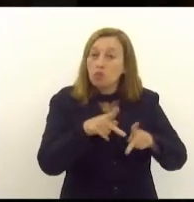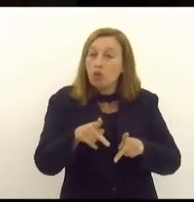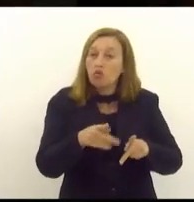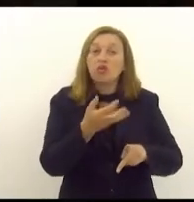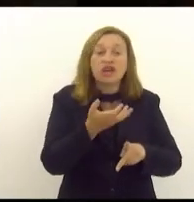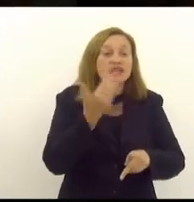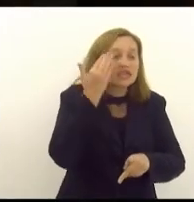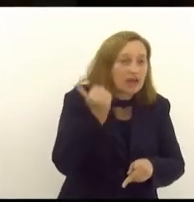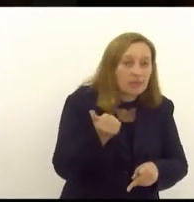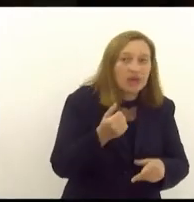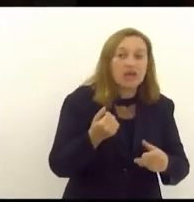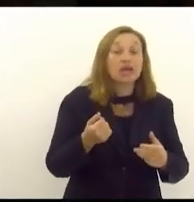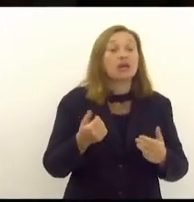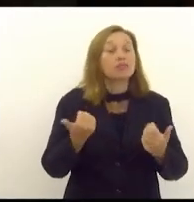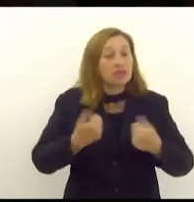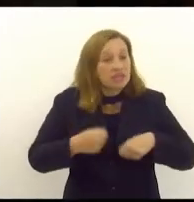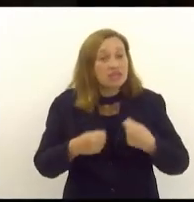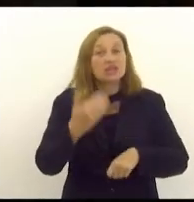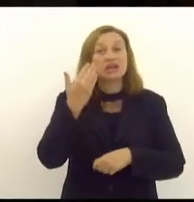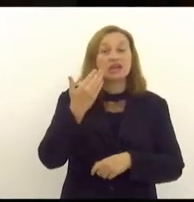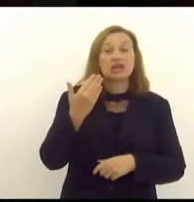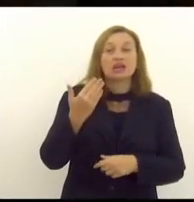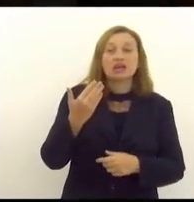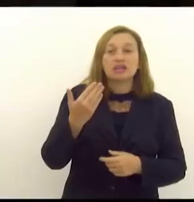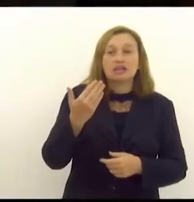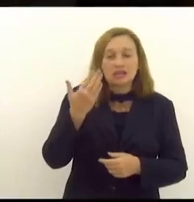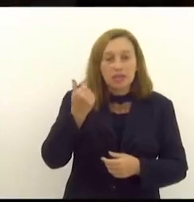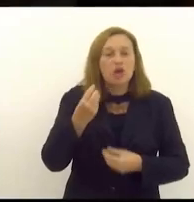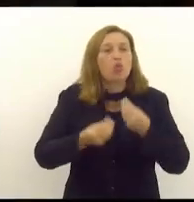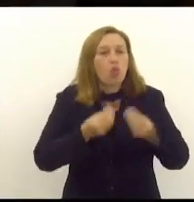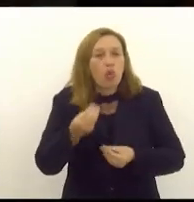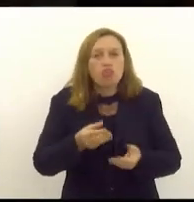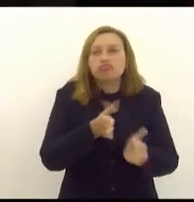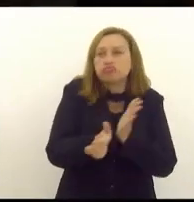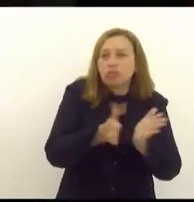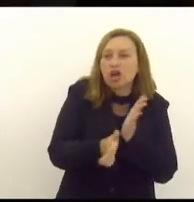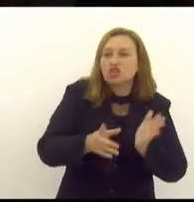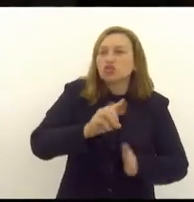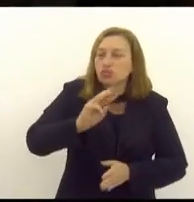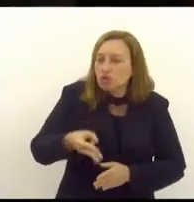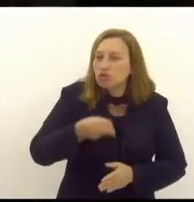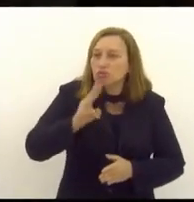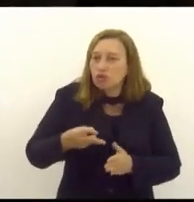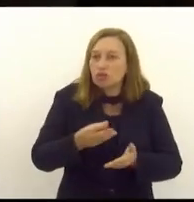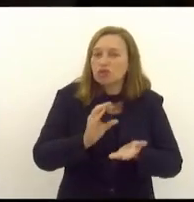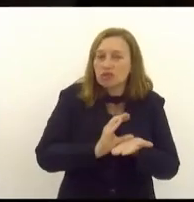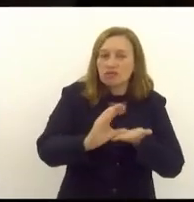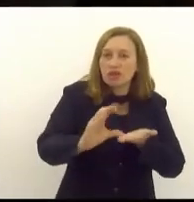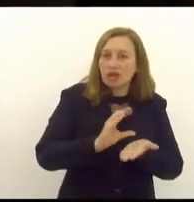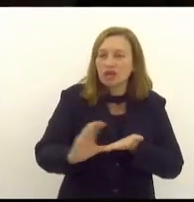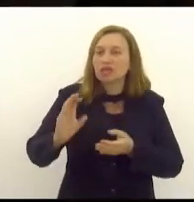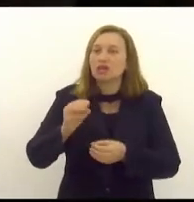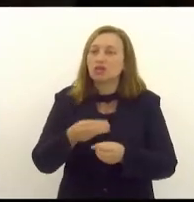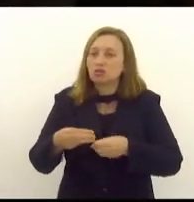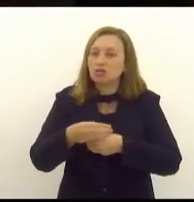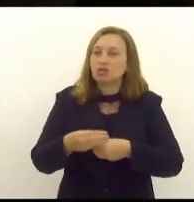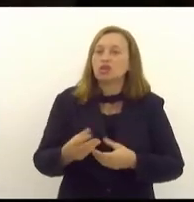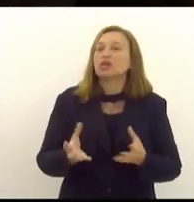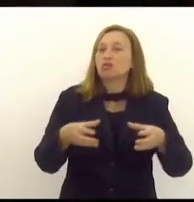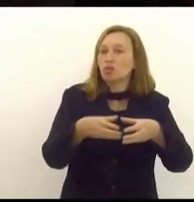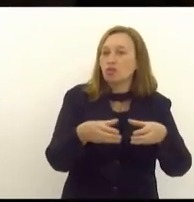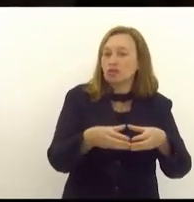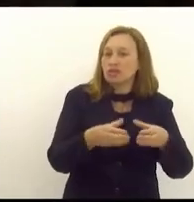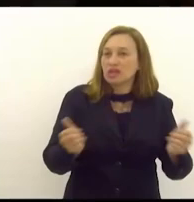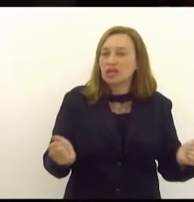todo mundo aqui e elas querem entender como que tá sendo o gasto esses milhões são enviados aos municípios essa comissão composta por mim por